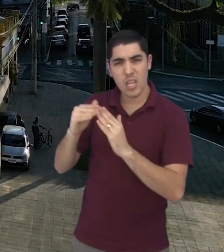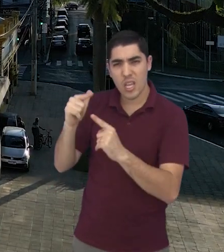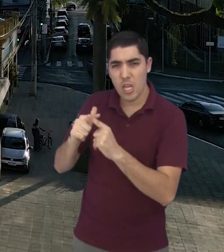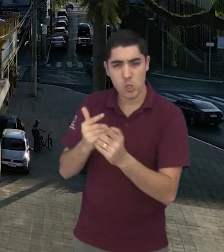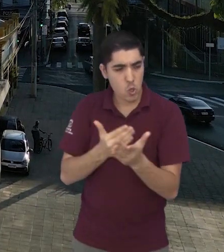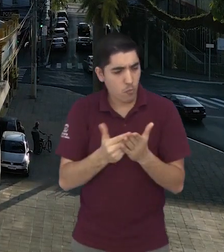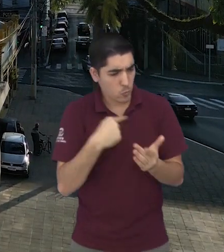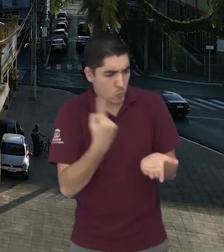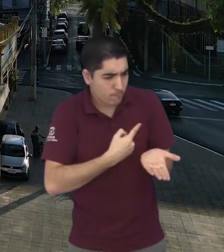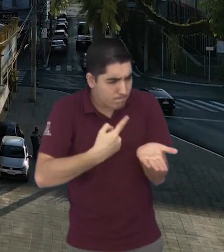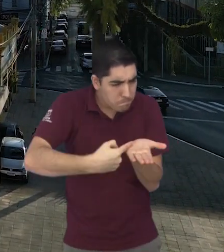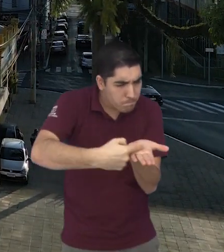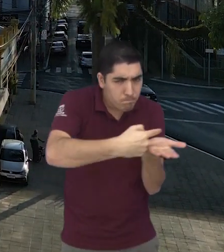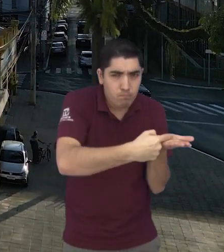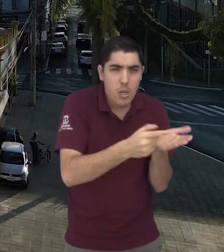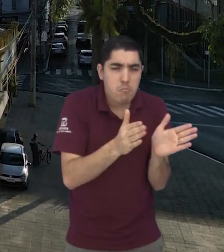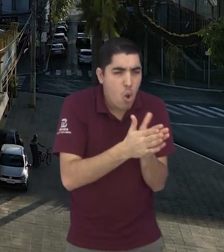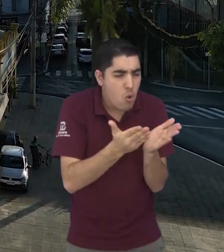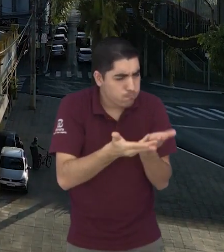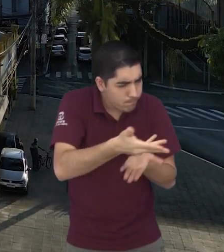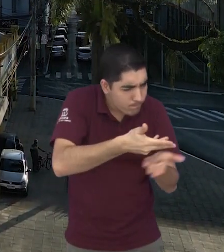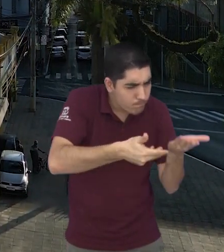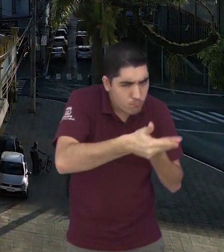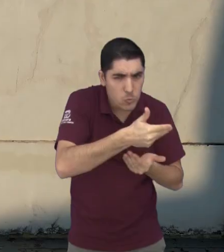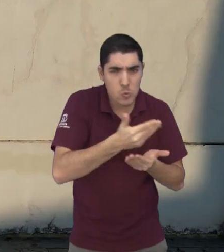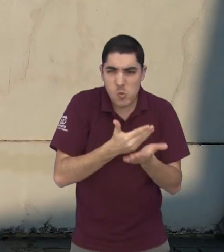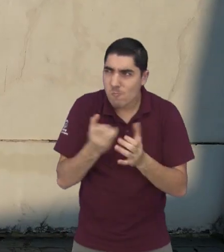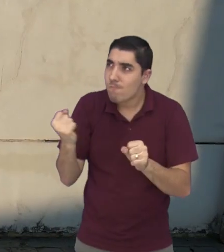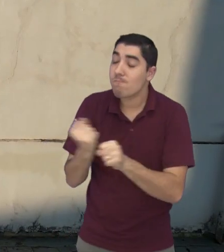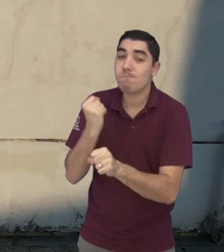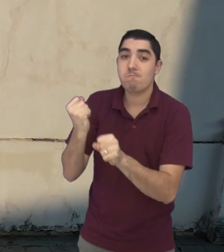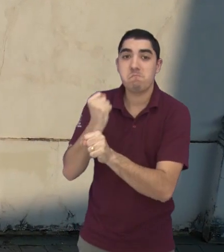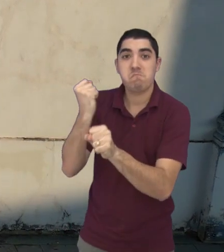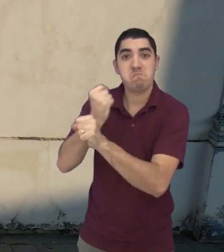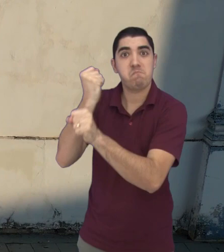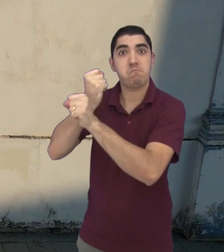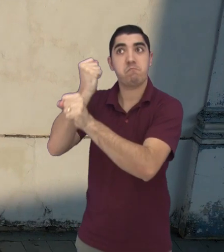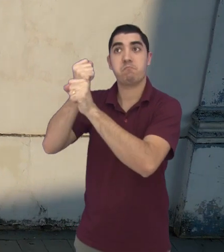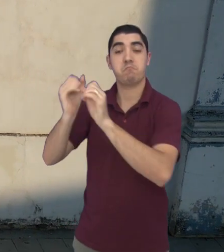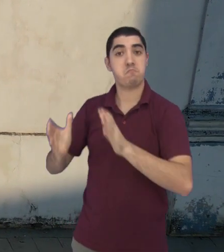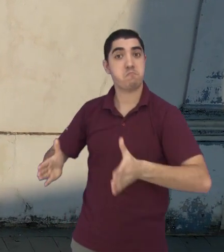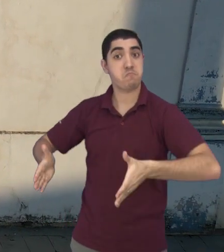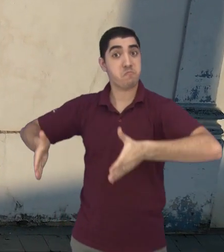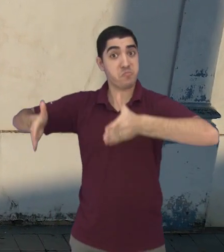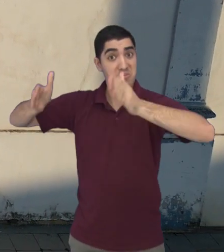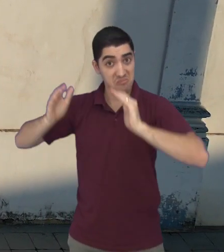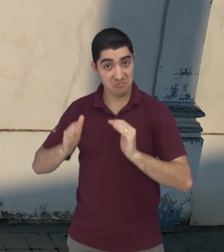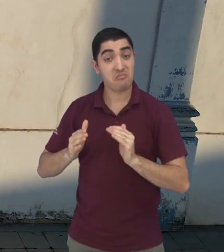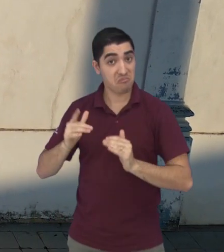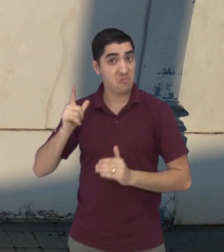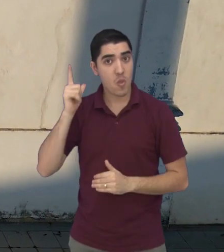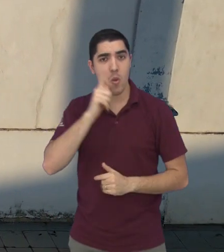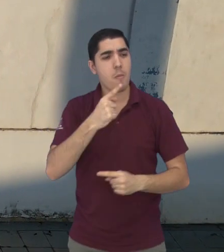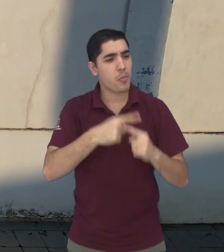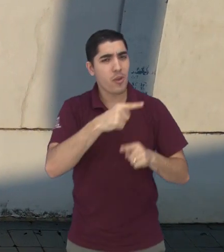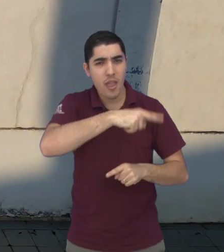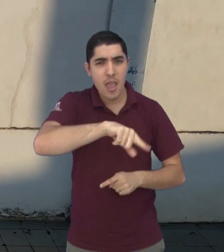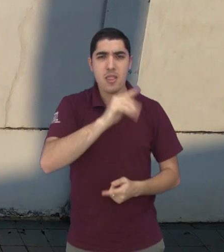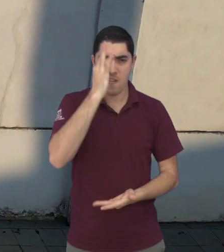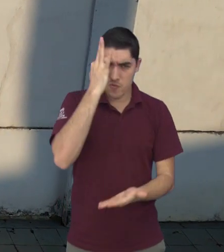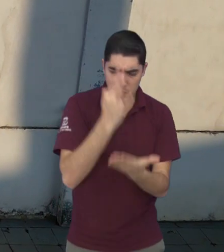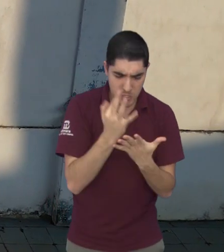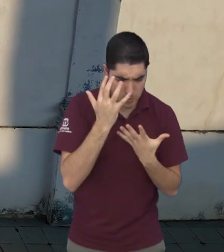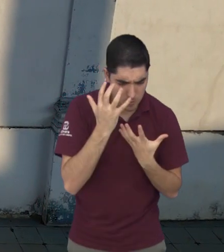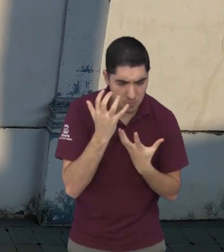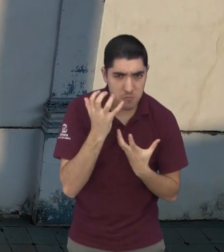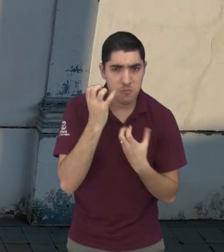pequenas contribuições do fervoroso povo negro. Um tributo humilde de quem alimentava a chama da fé entre